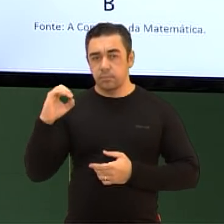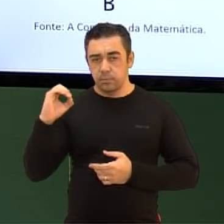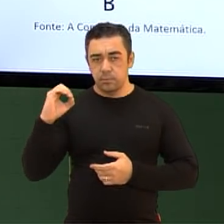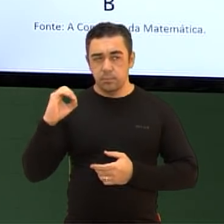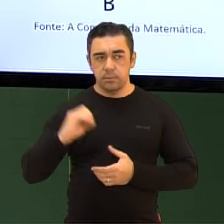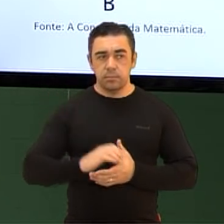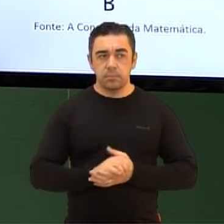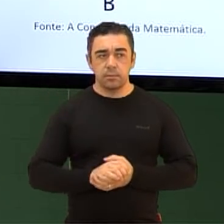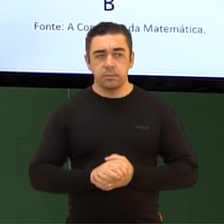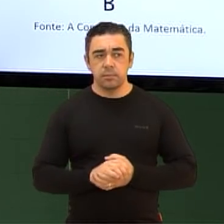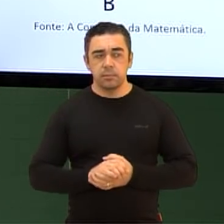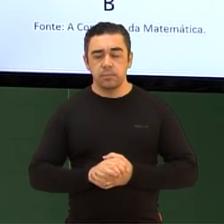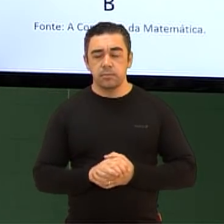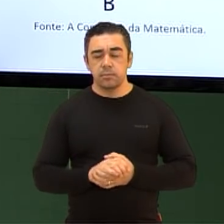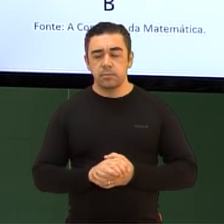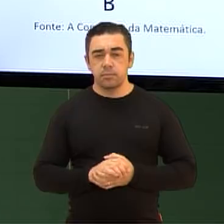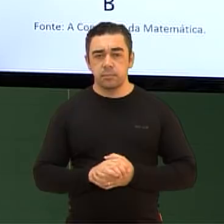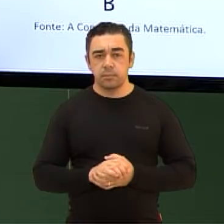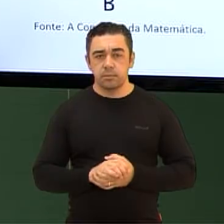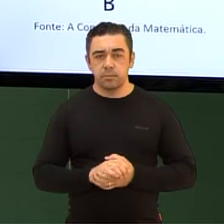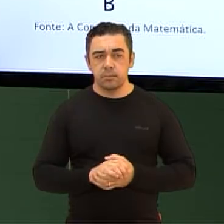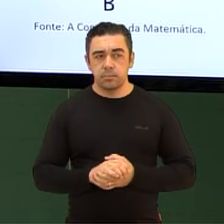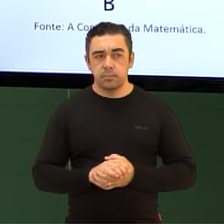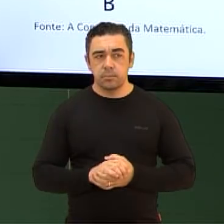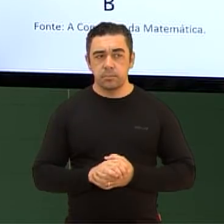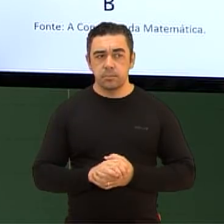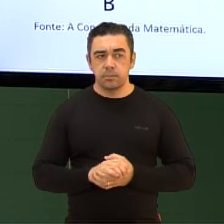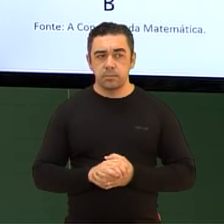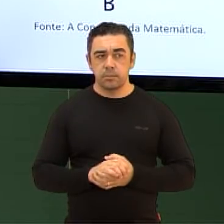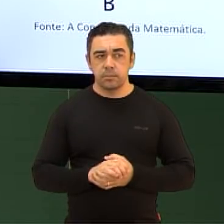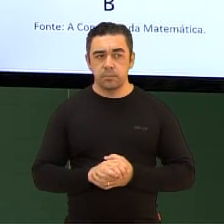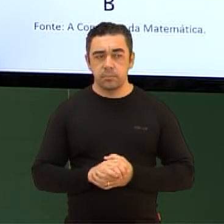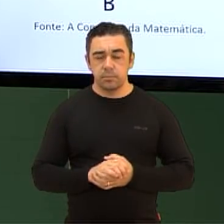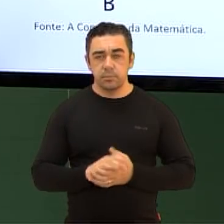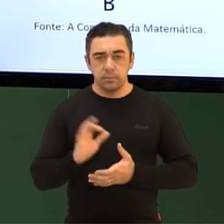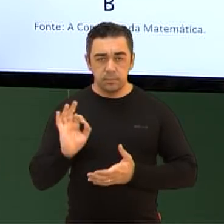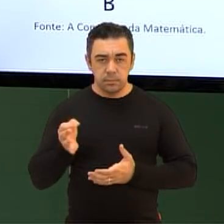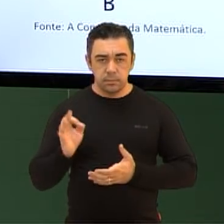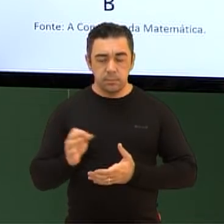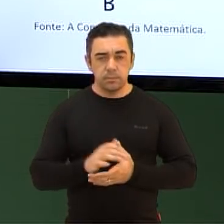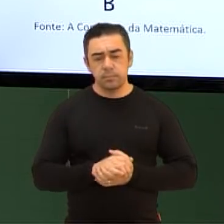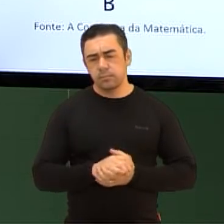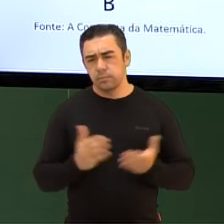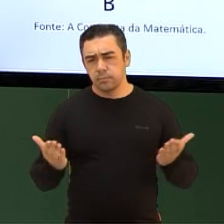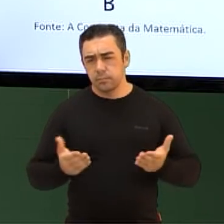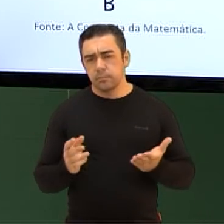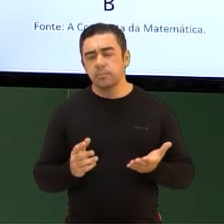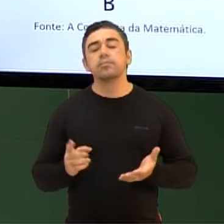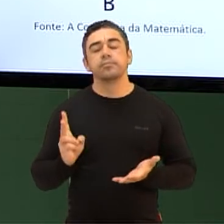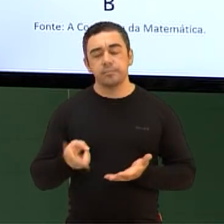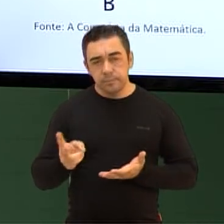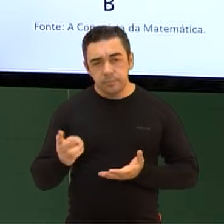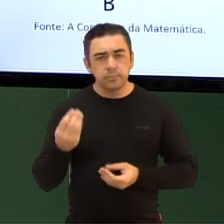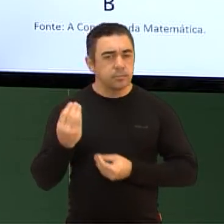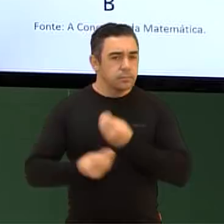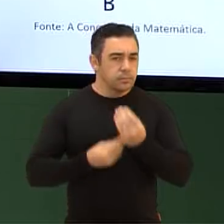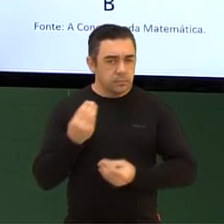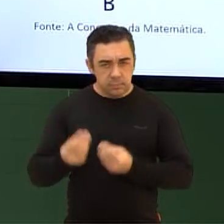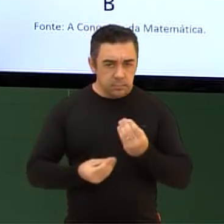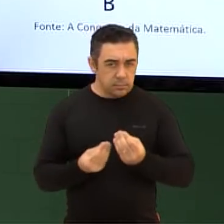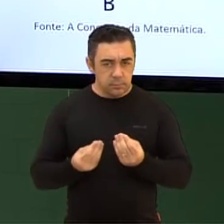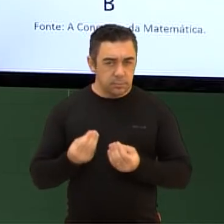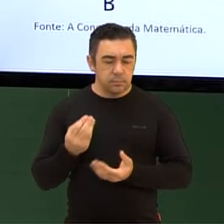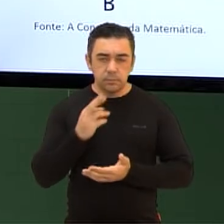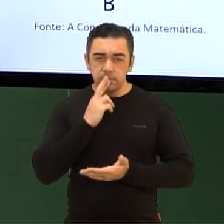a bolinha do nosso grau. 90 menos 20, 70 graus. E agora, como que eu posso fazer